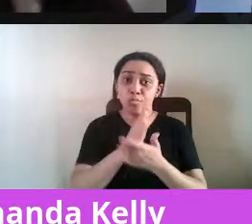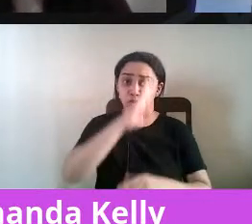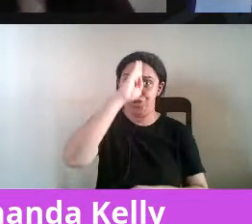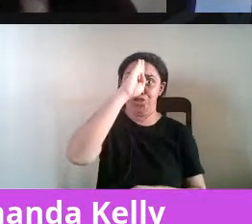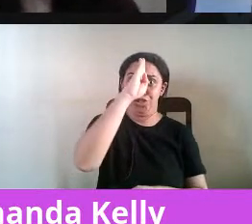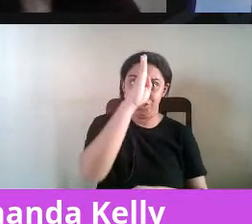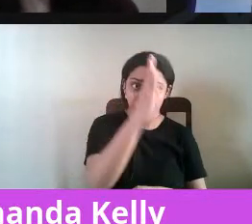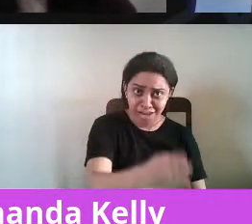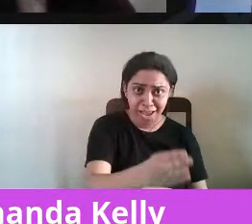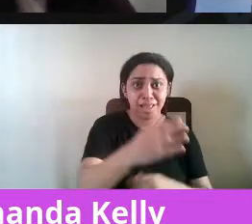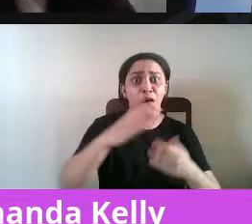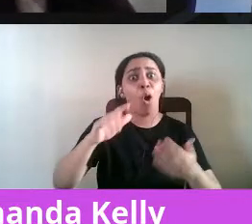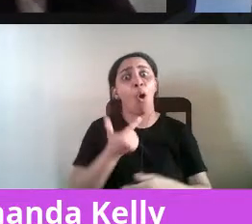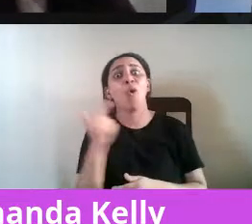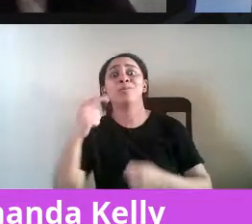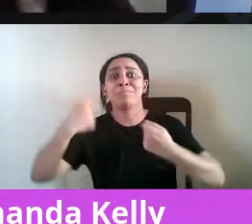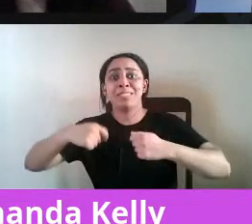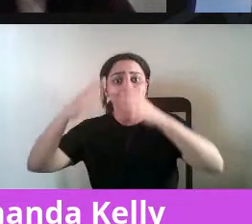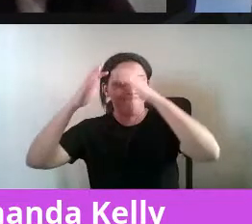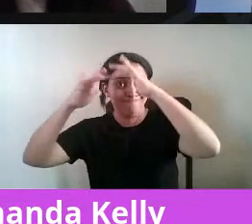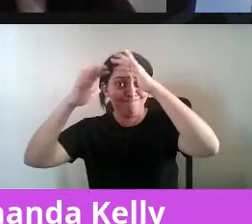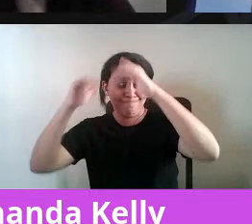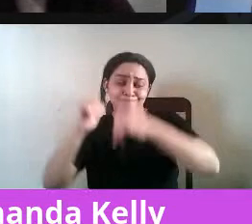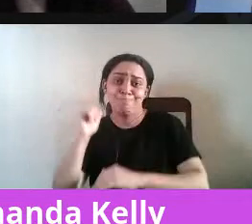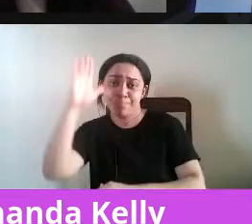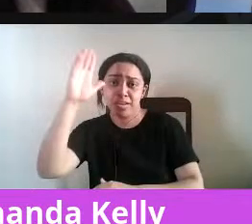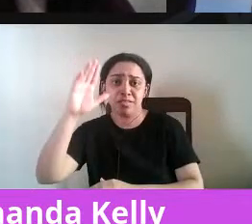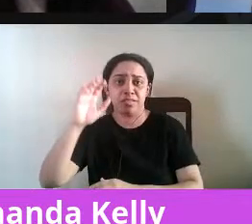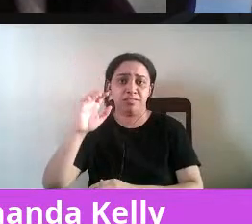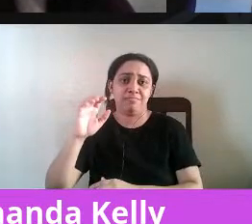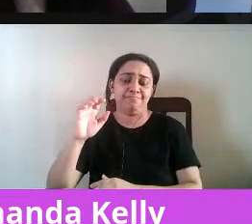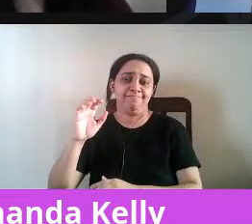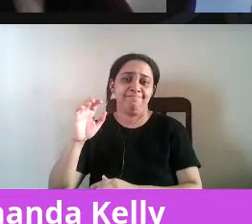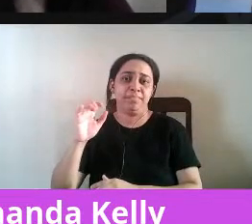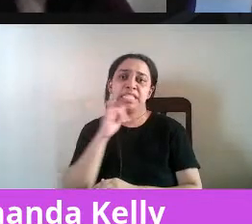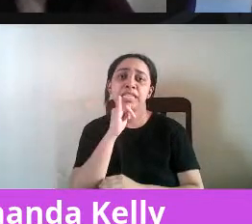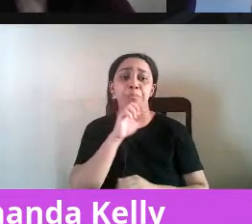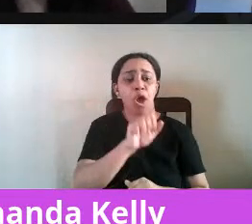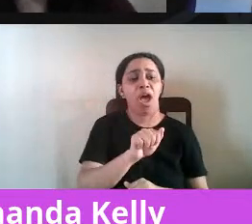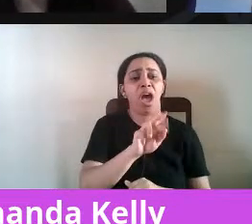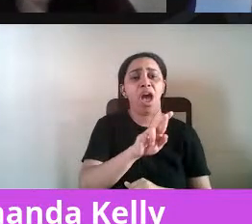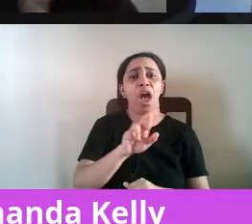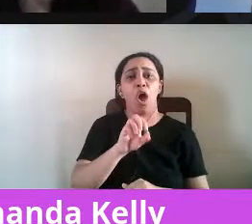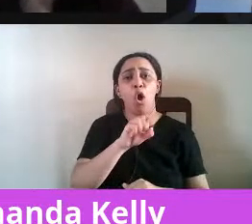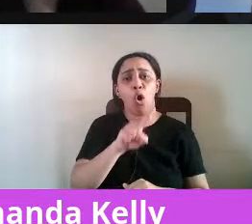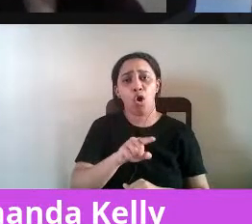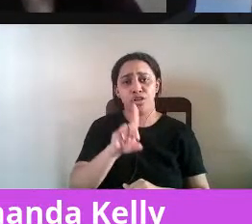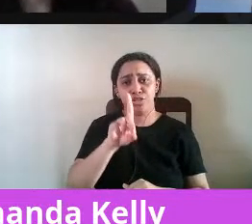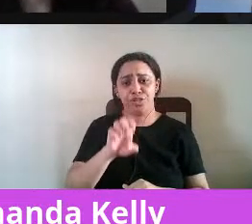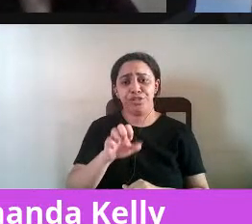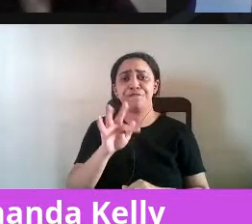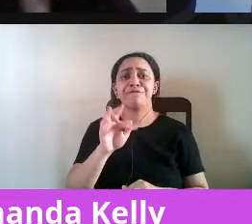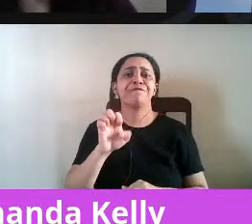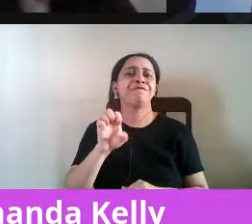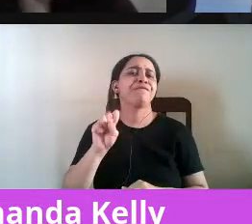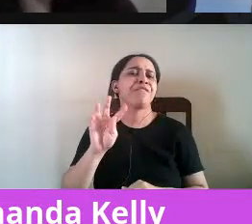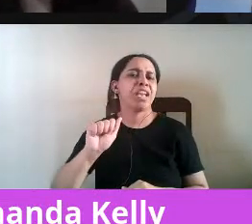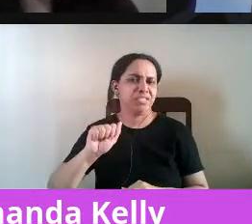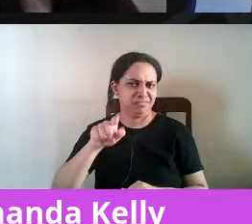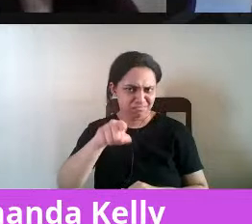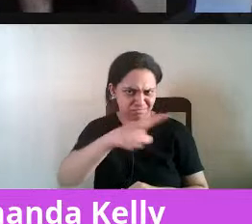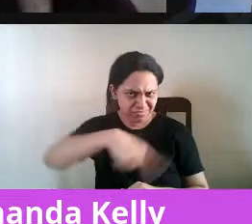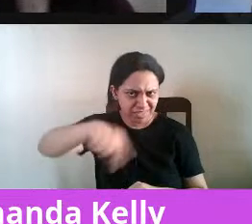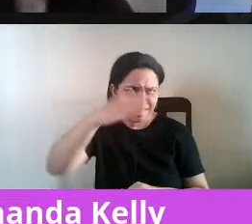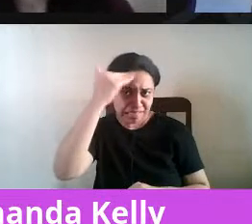você tem que interpretar, né? Por exemplo, você diz arroz de festa, né? Nem todo mundo sabe o que é arroz de festa.